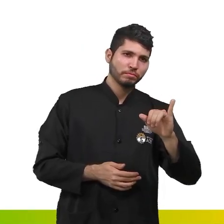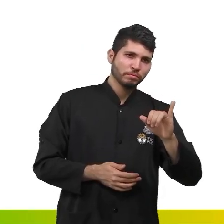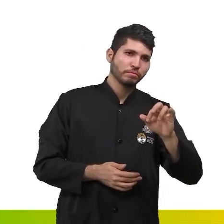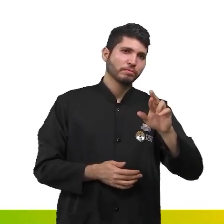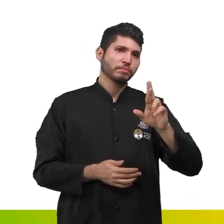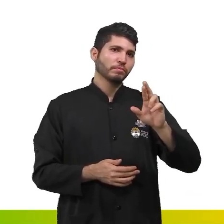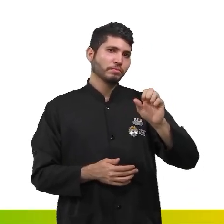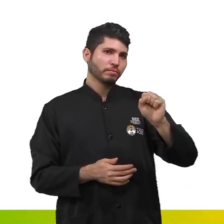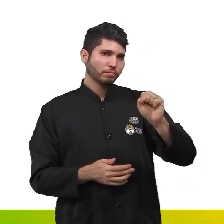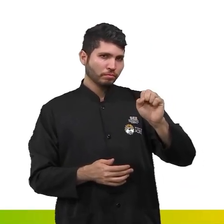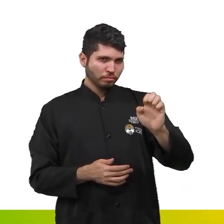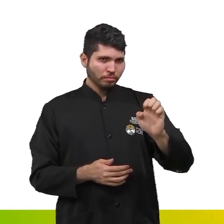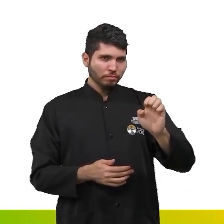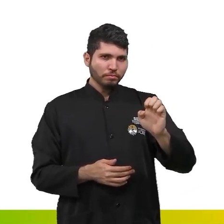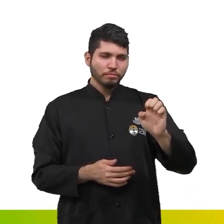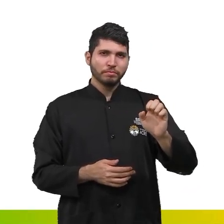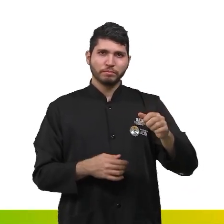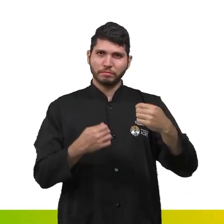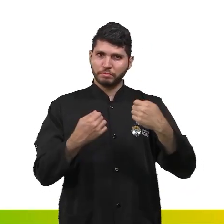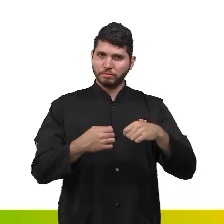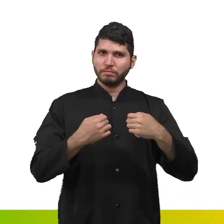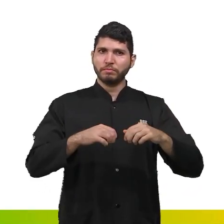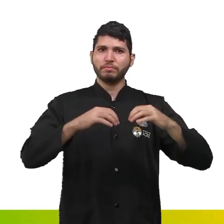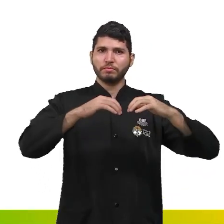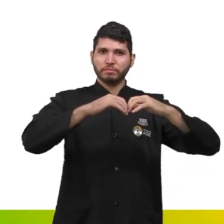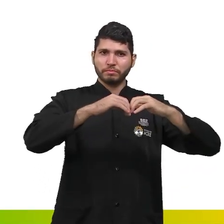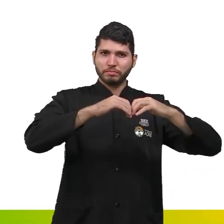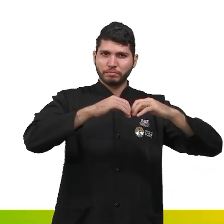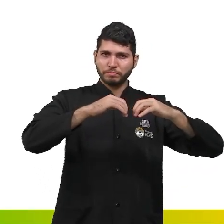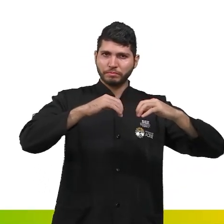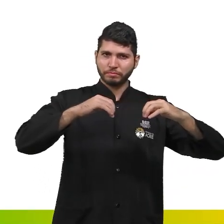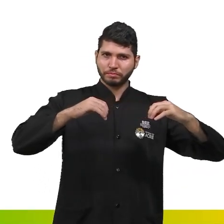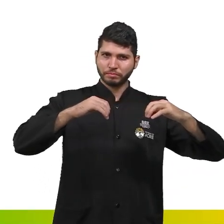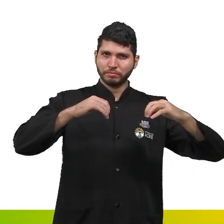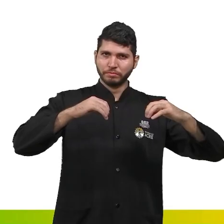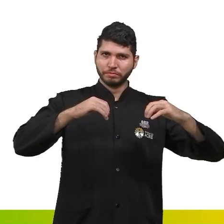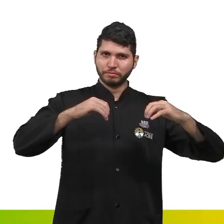separar a sua flexão aqui do